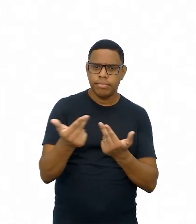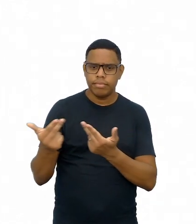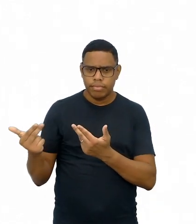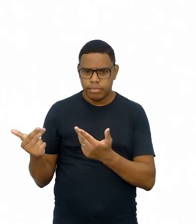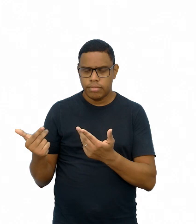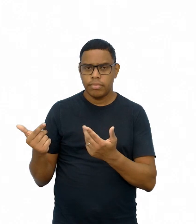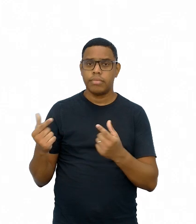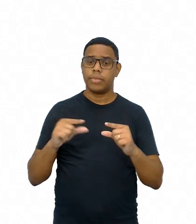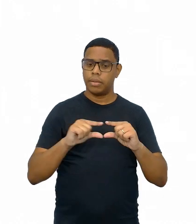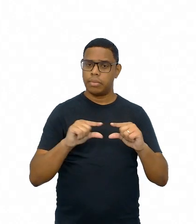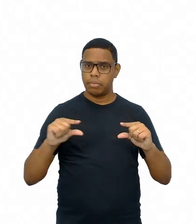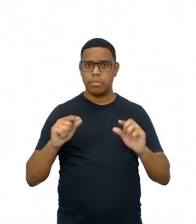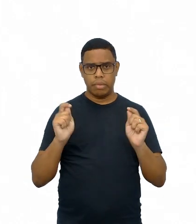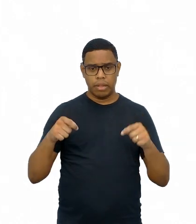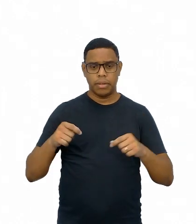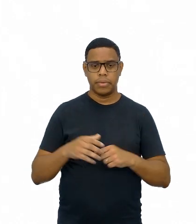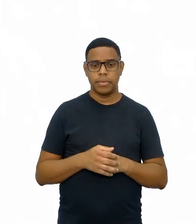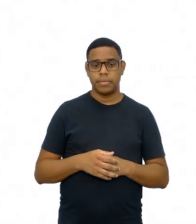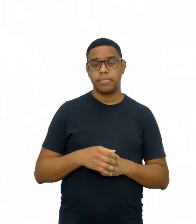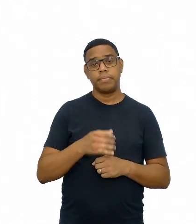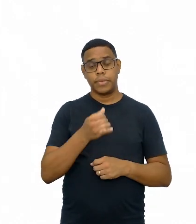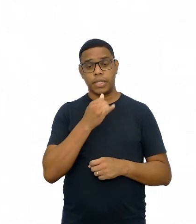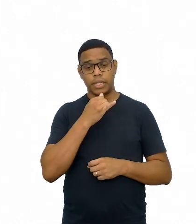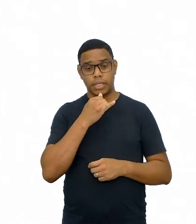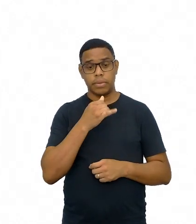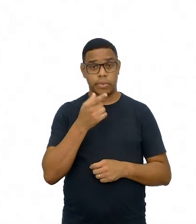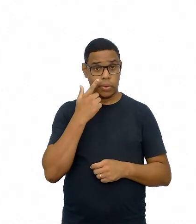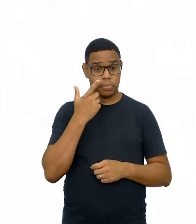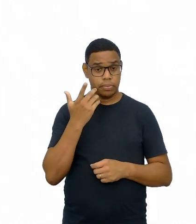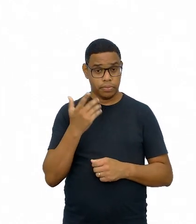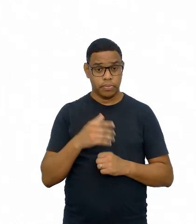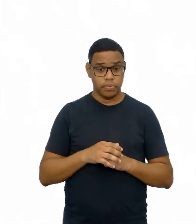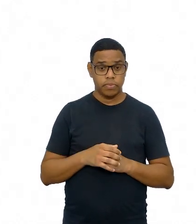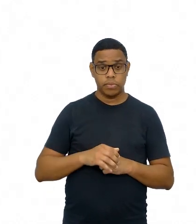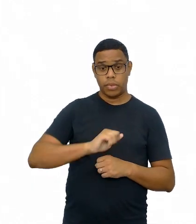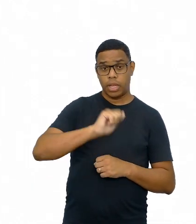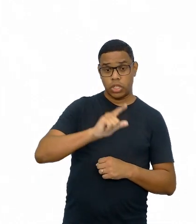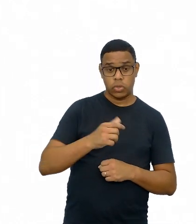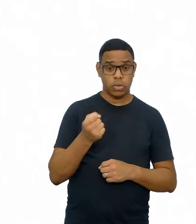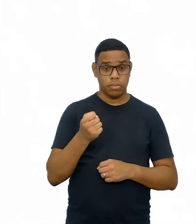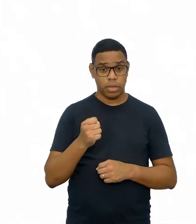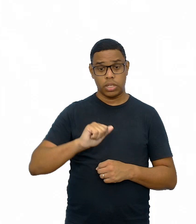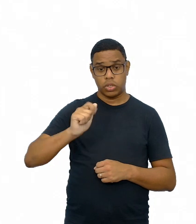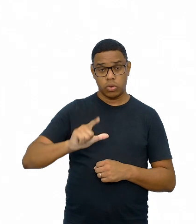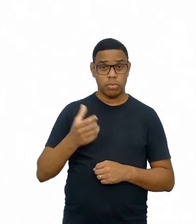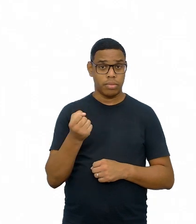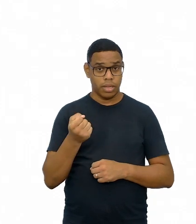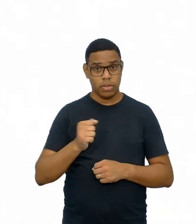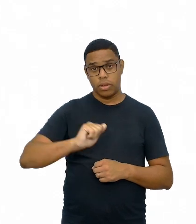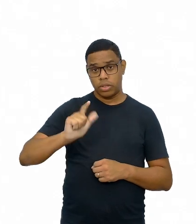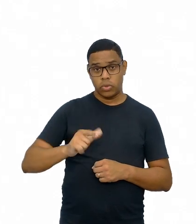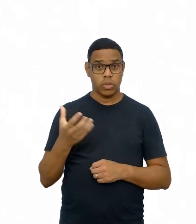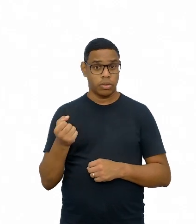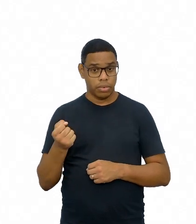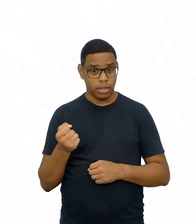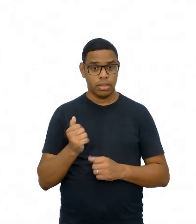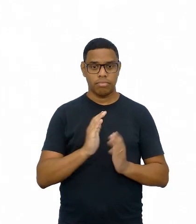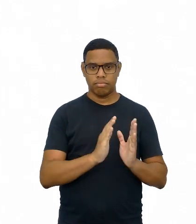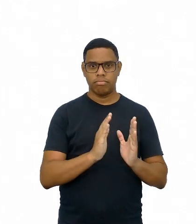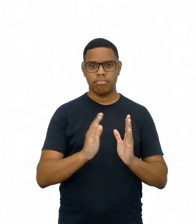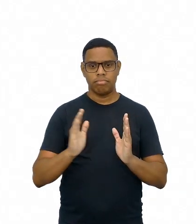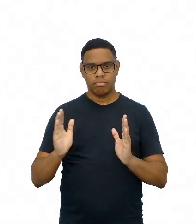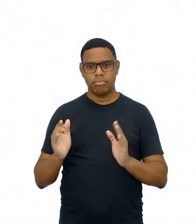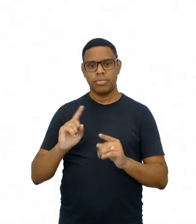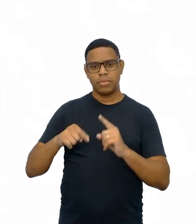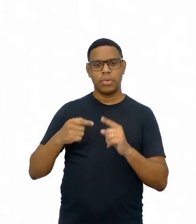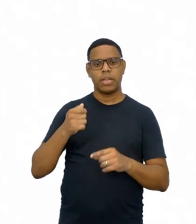uma determinada ordem. Eu tenho aqui, né, anotado azul, branco, então depois